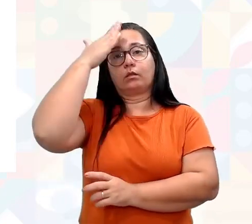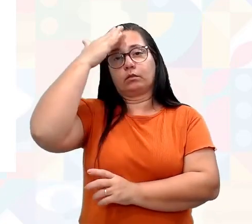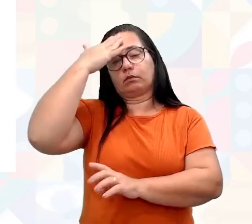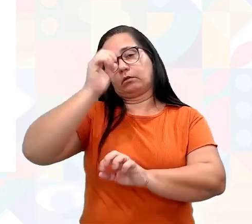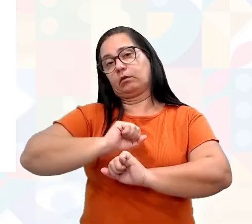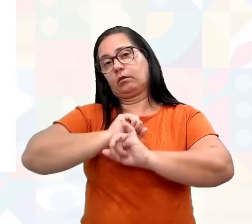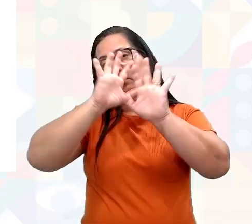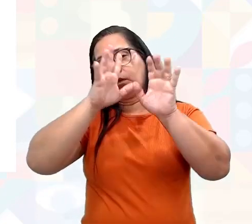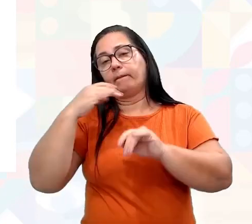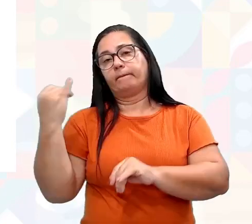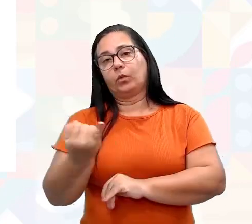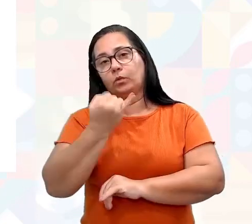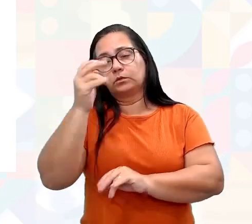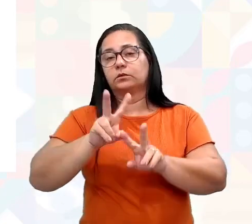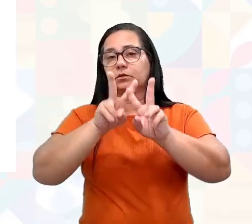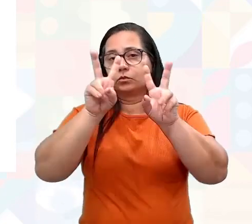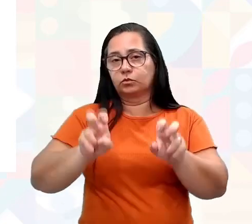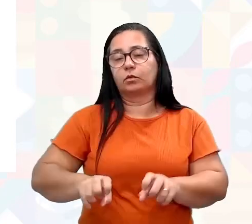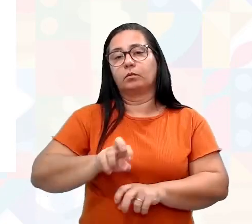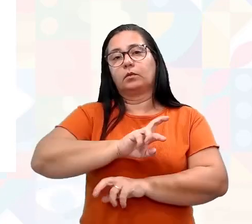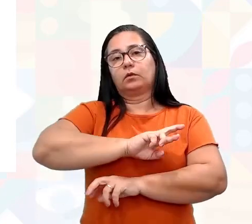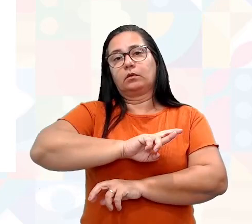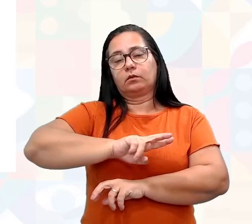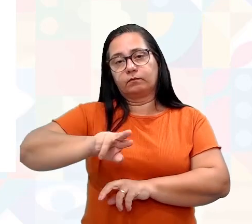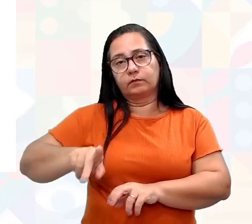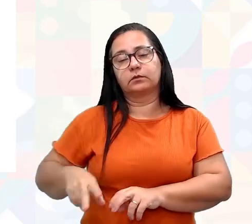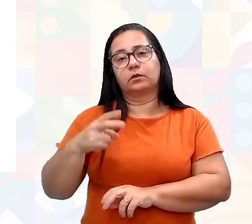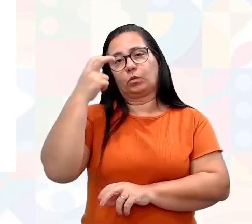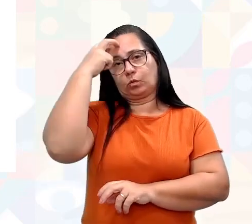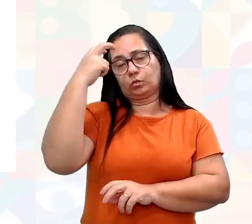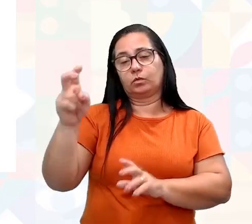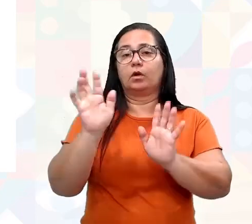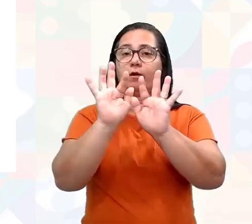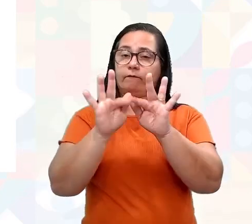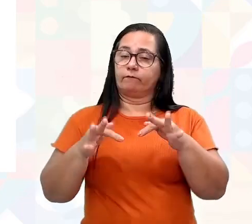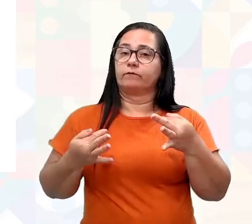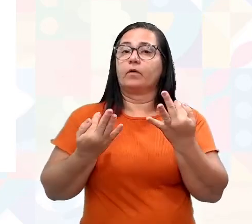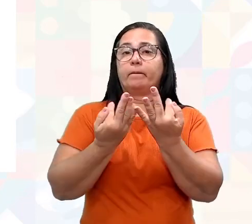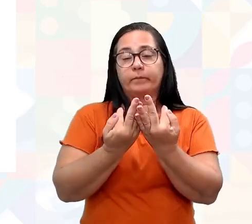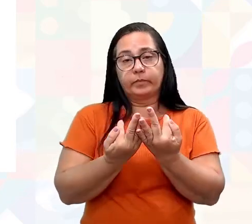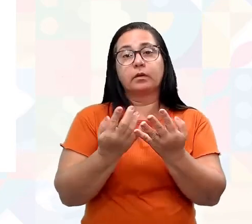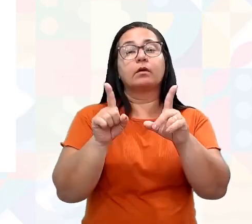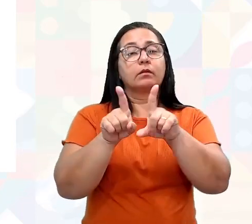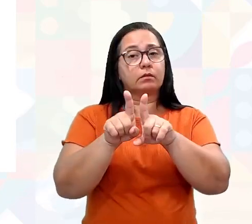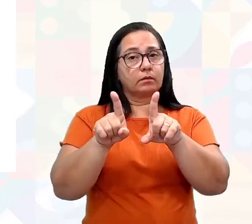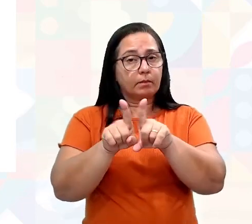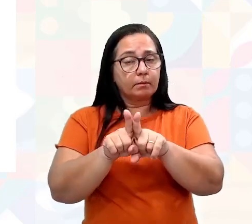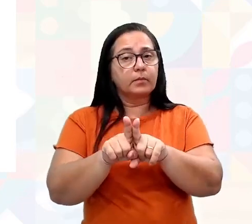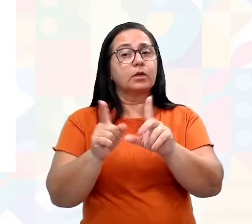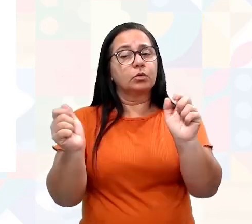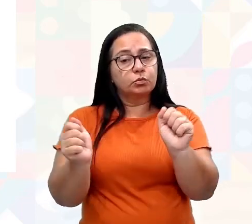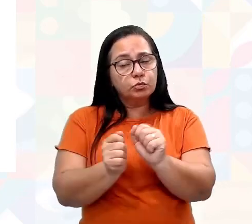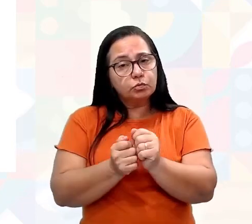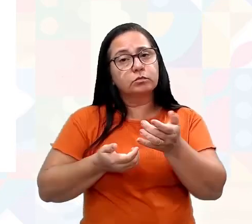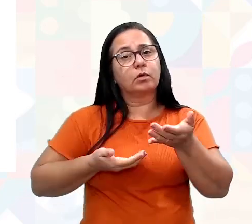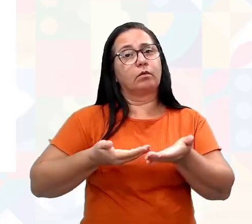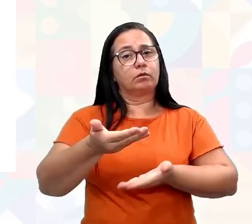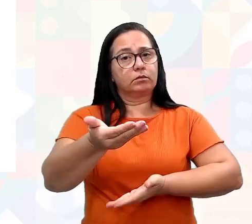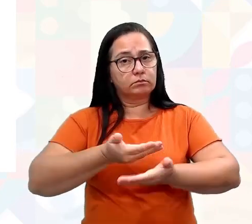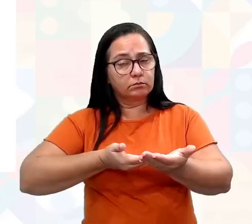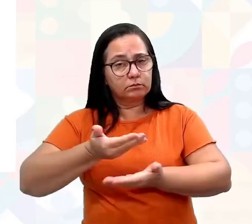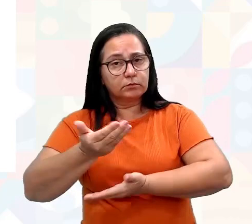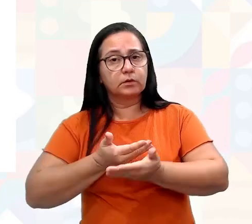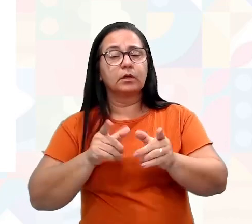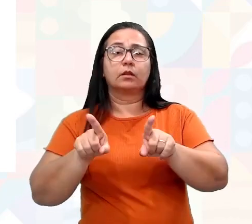essa importância da diversidade cultural. As famílias em si, elas também se juntem a isso e haja